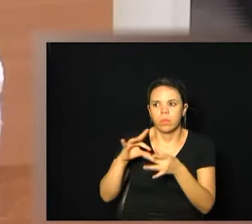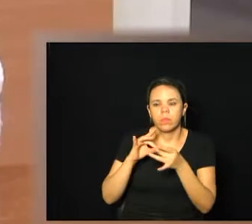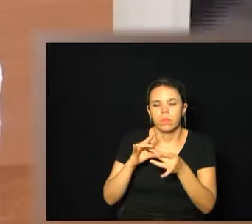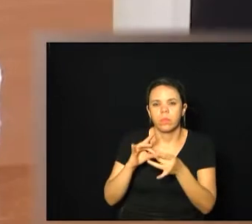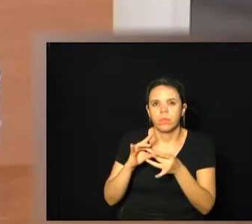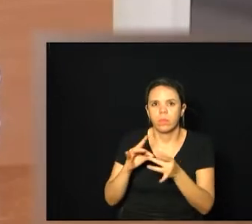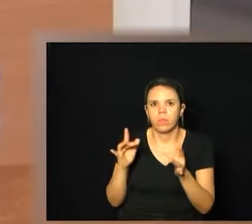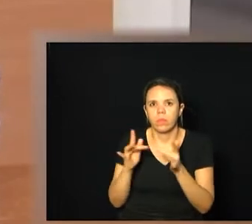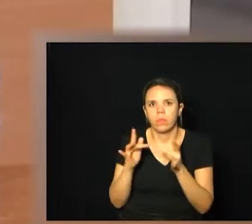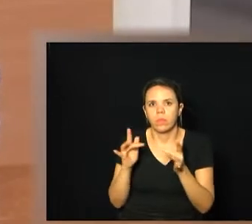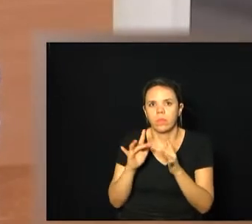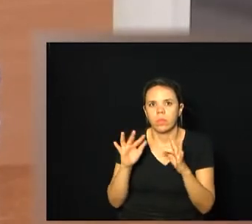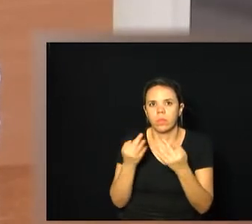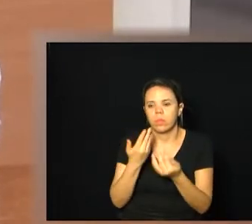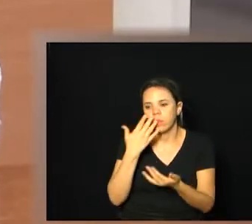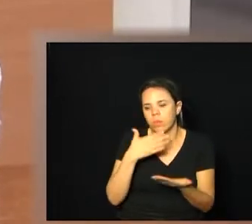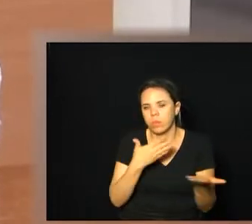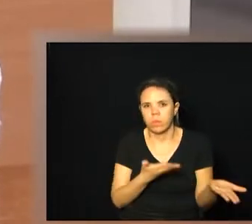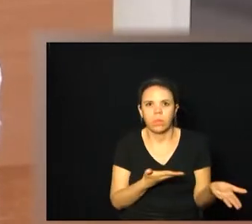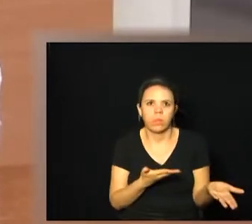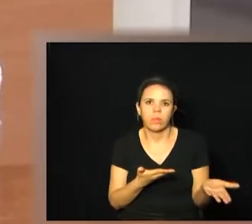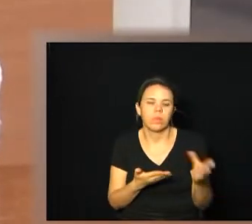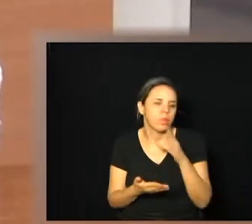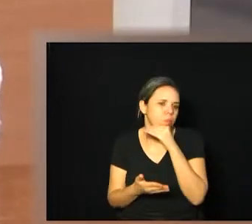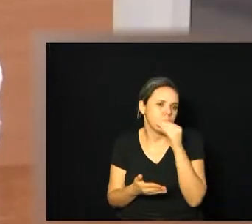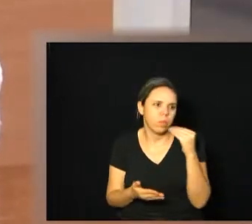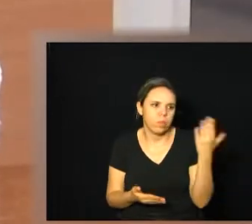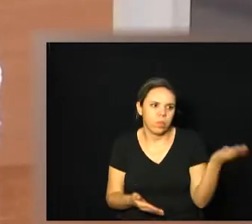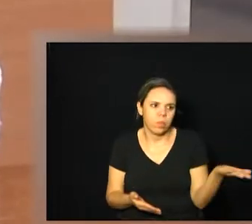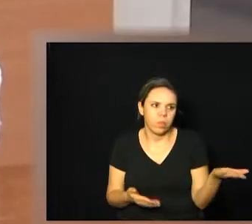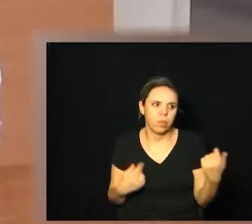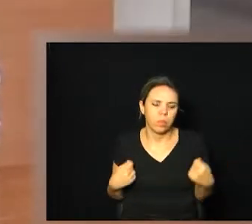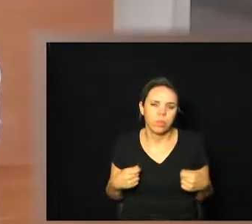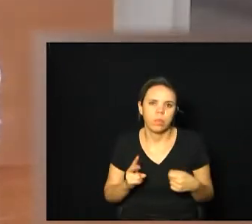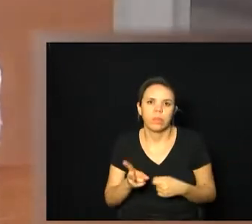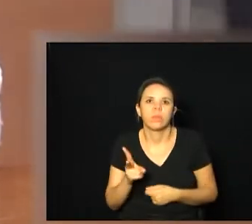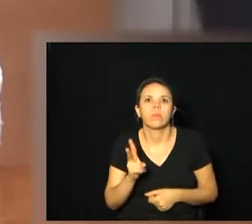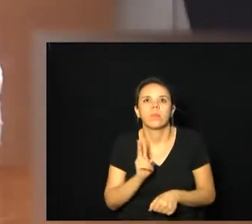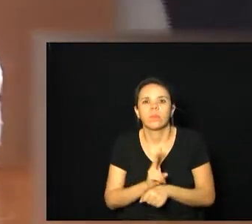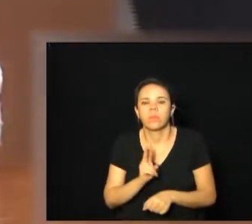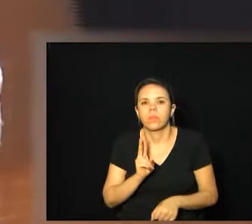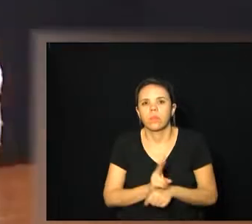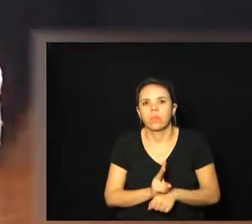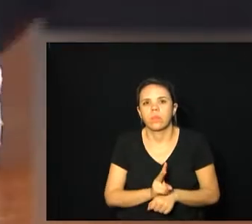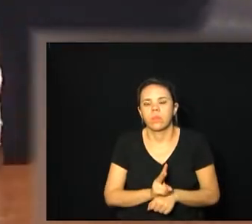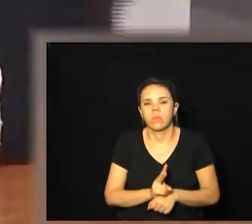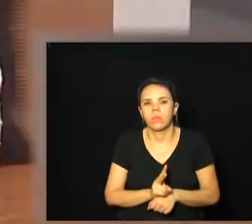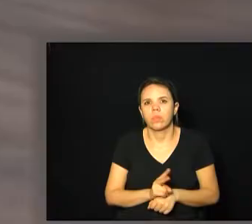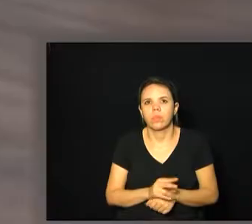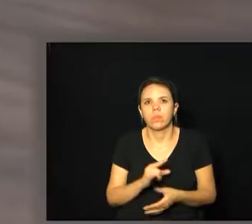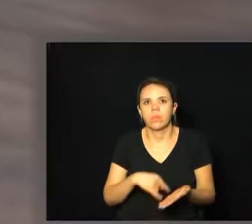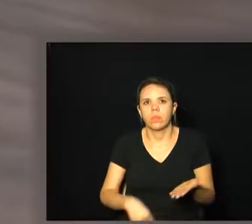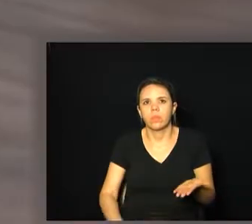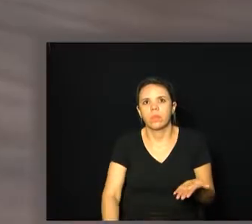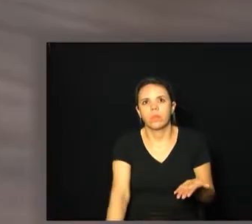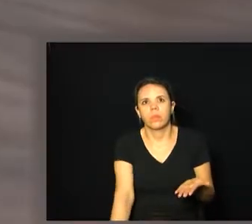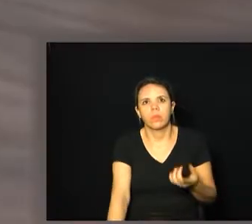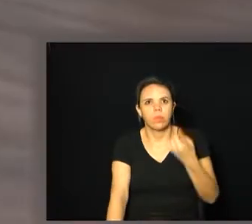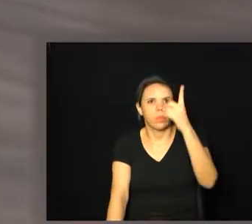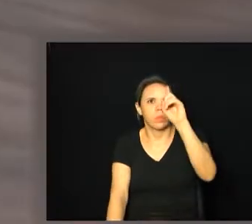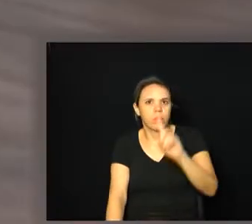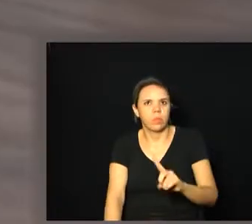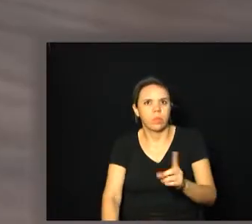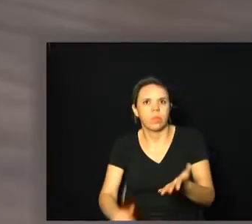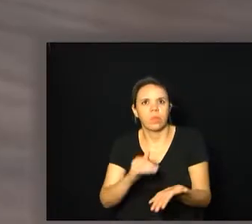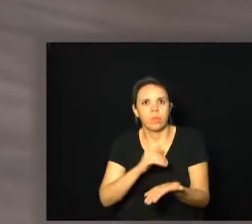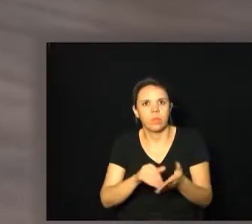familiar e comunitário com aquela criança ou aquele adolescente que deve continuar com a guarda dessa criança. A diretora da